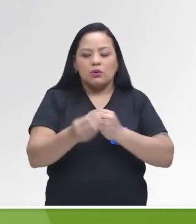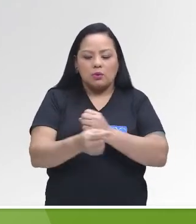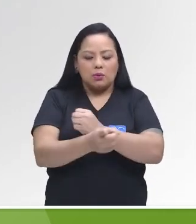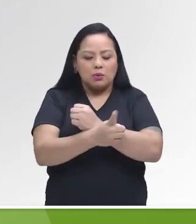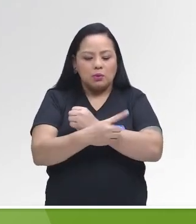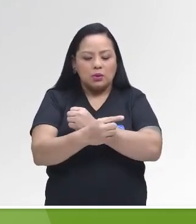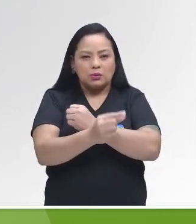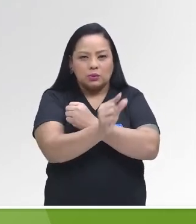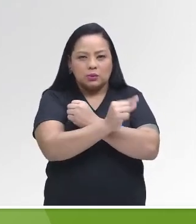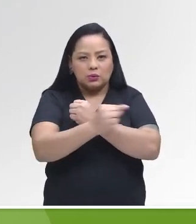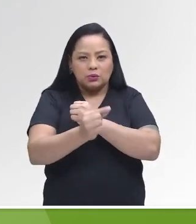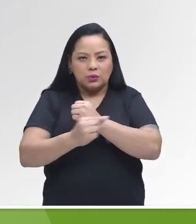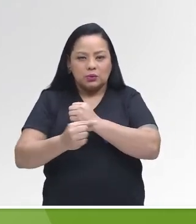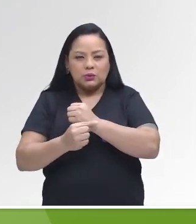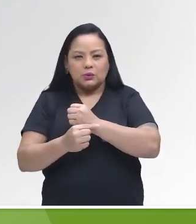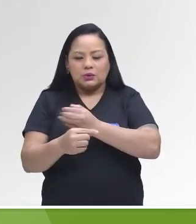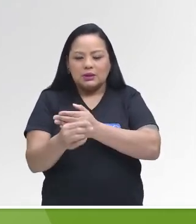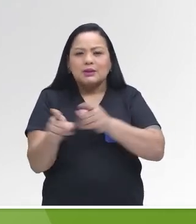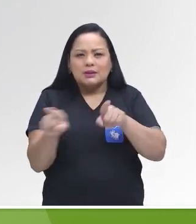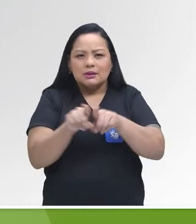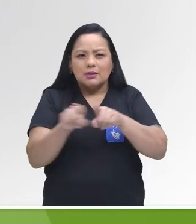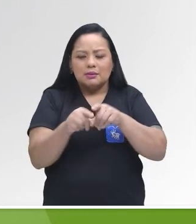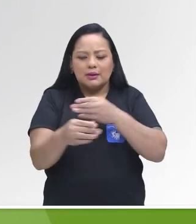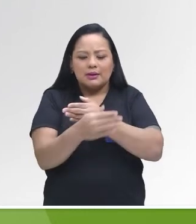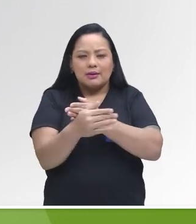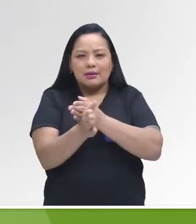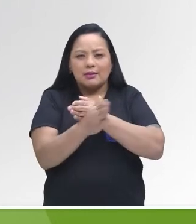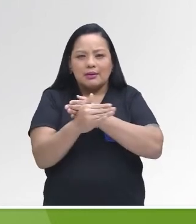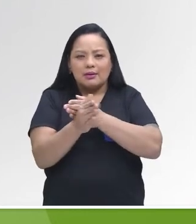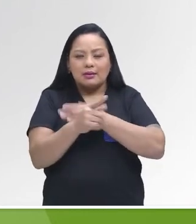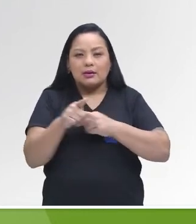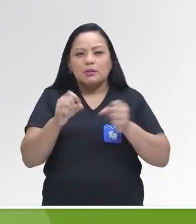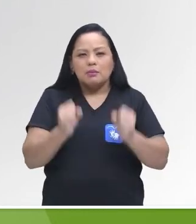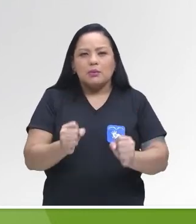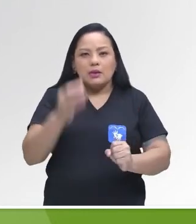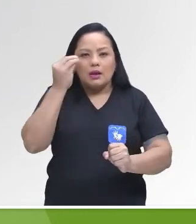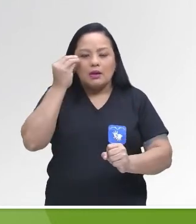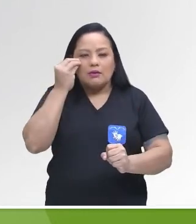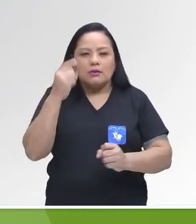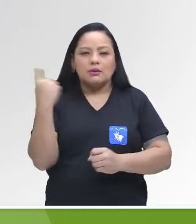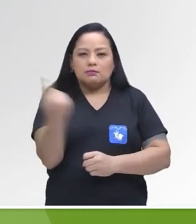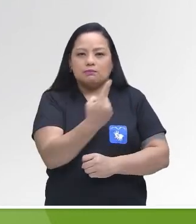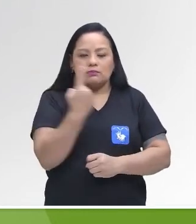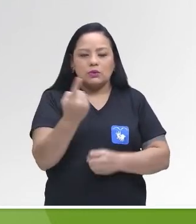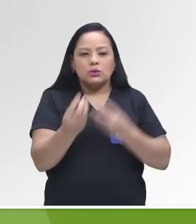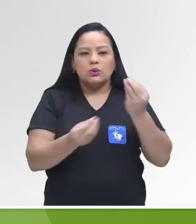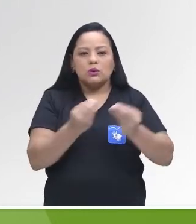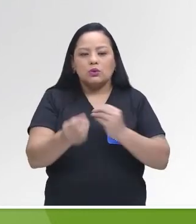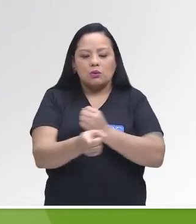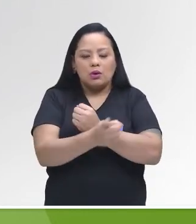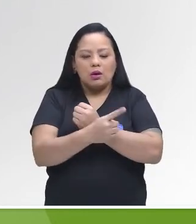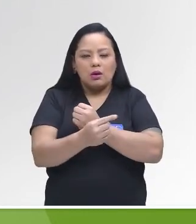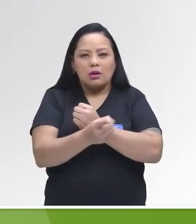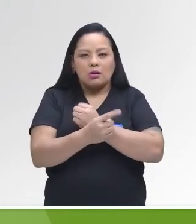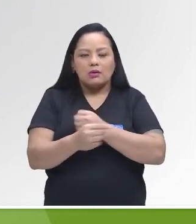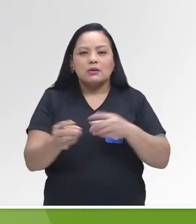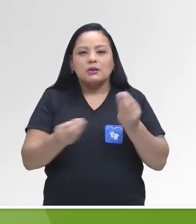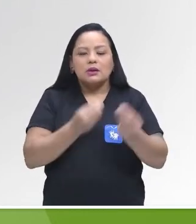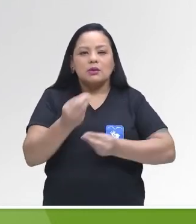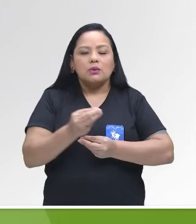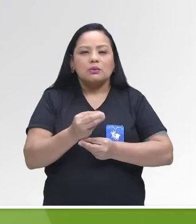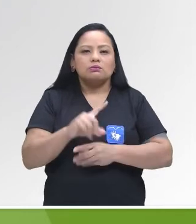longa com nadadeira. Então, a gente pode observar, tá? A sua cauda, que ela